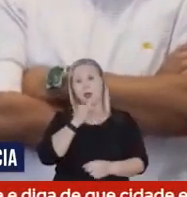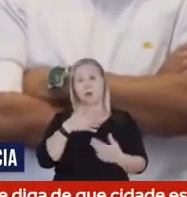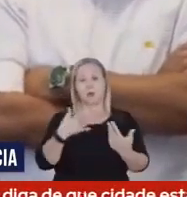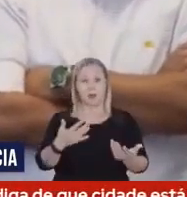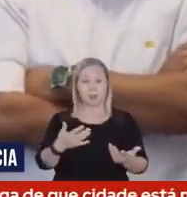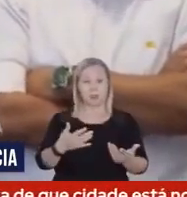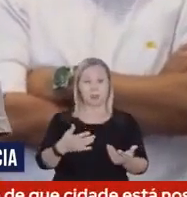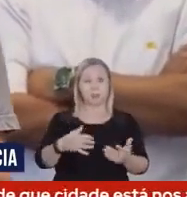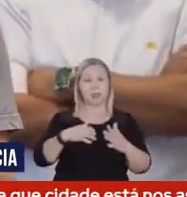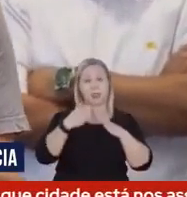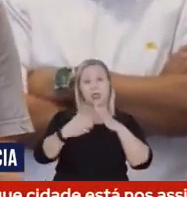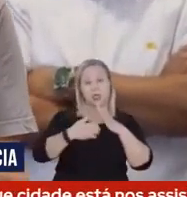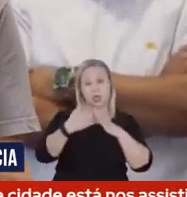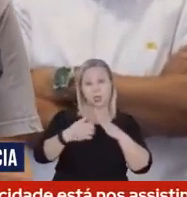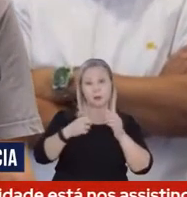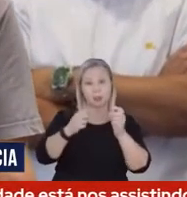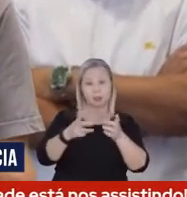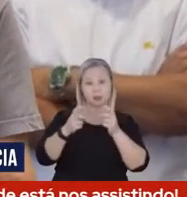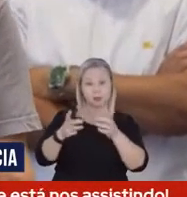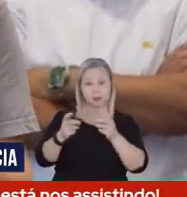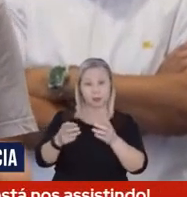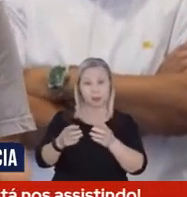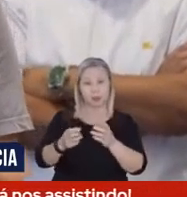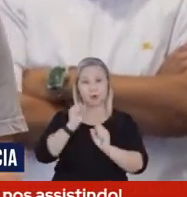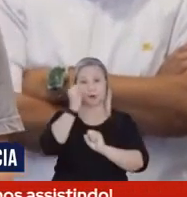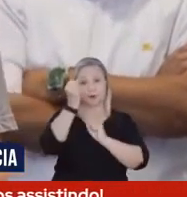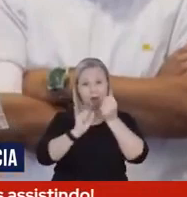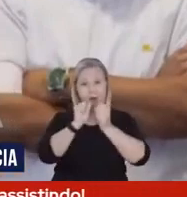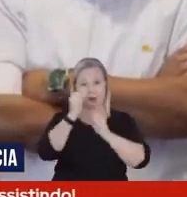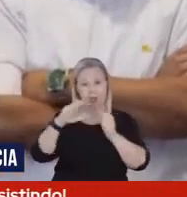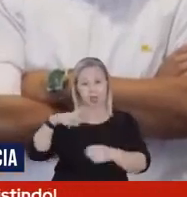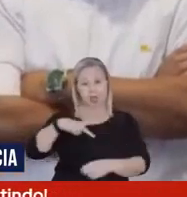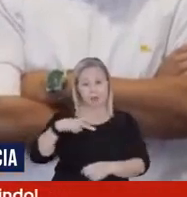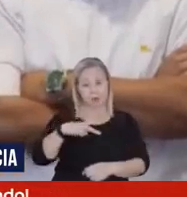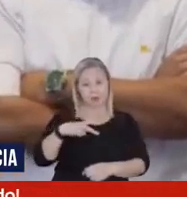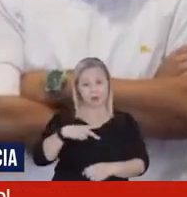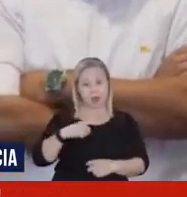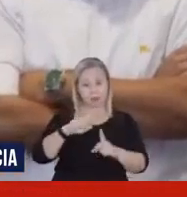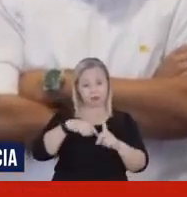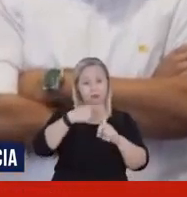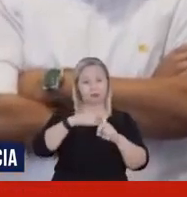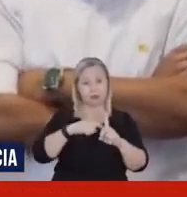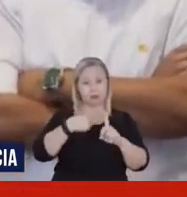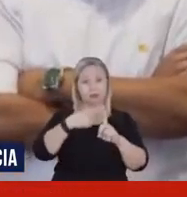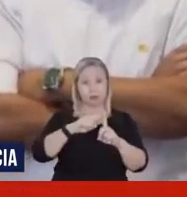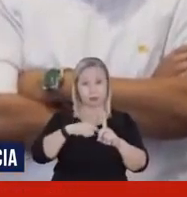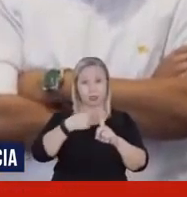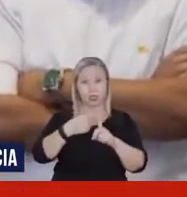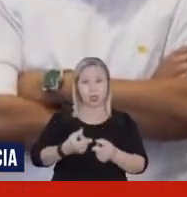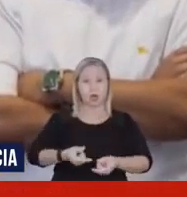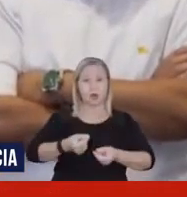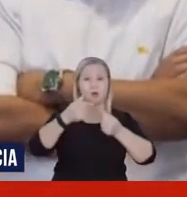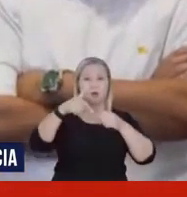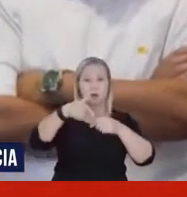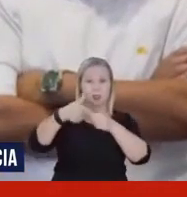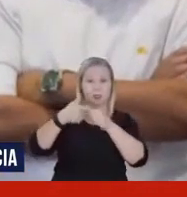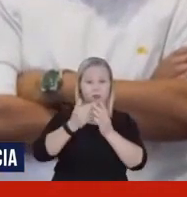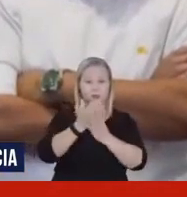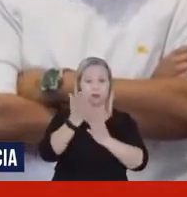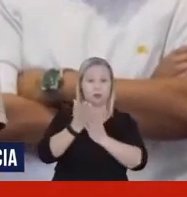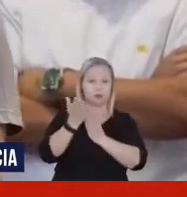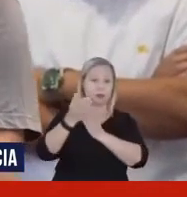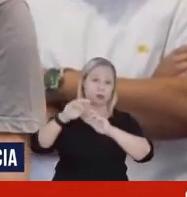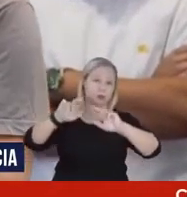empresa privada reajusta semanalmente os preços dos derivados. E hoje o povo baiano paga a